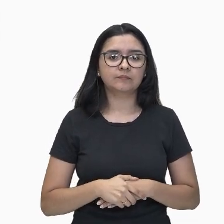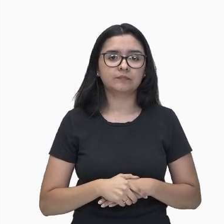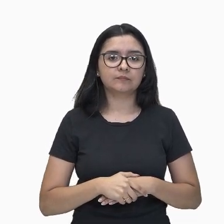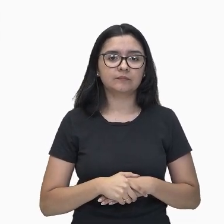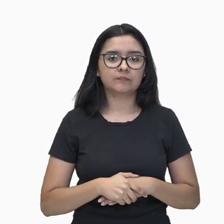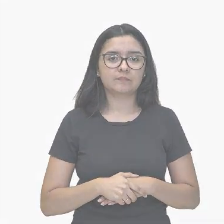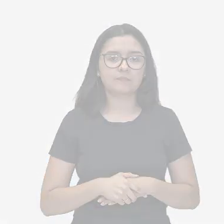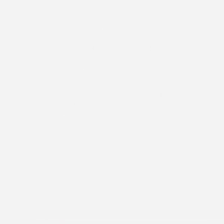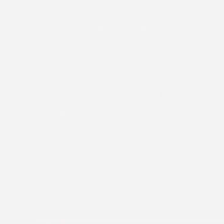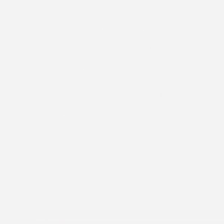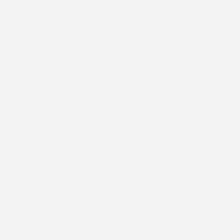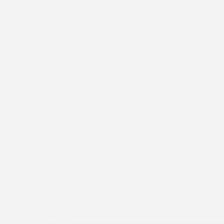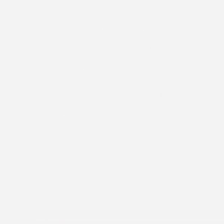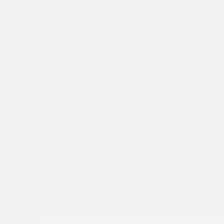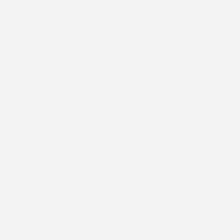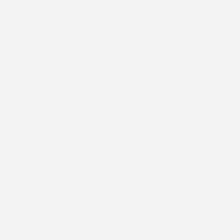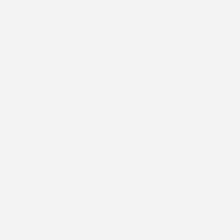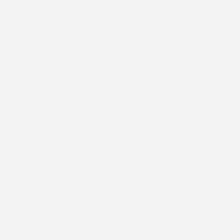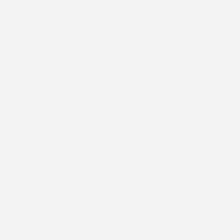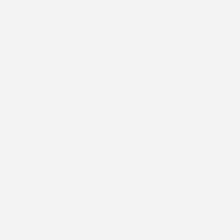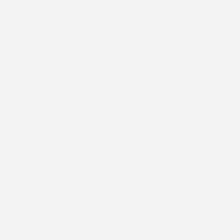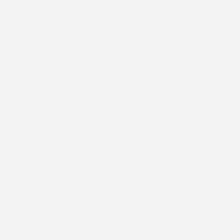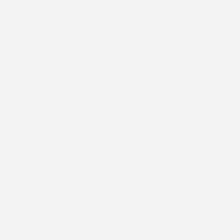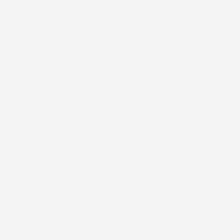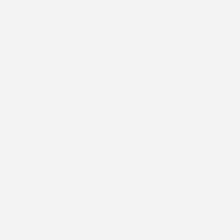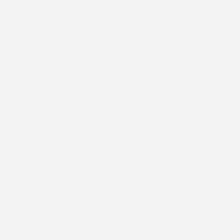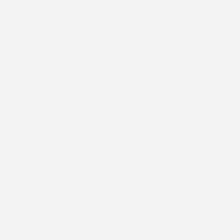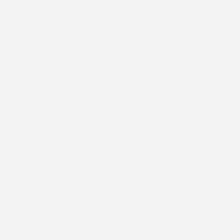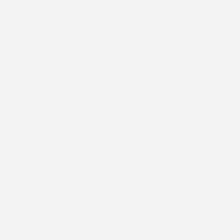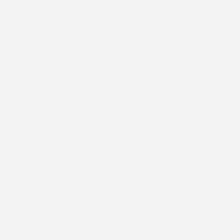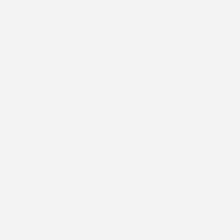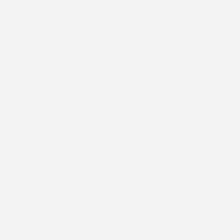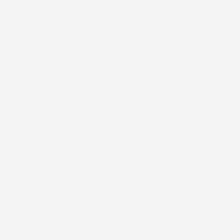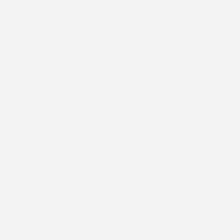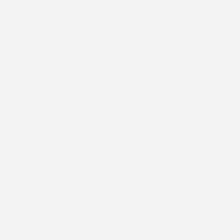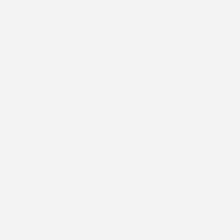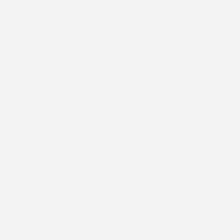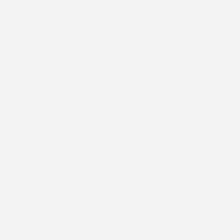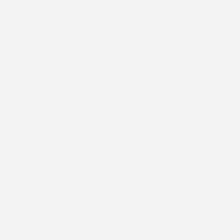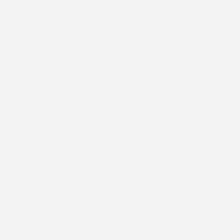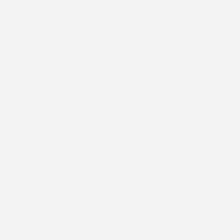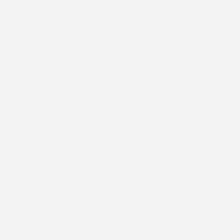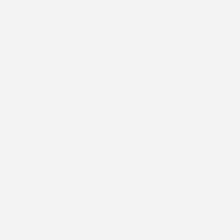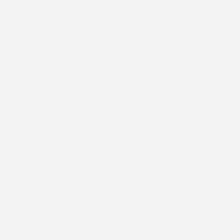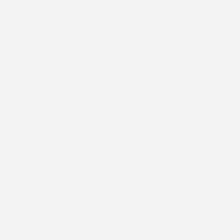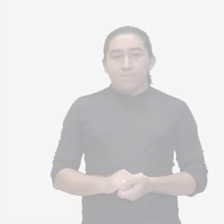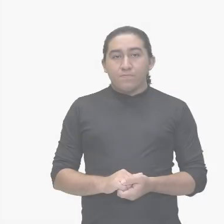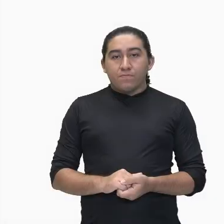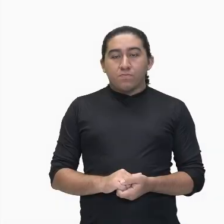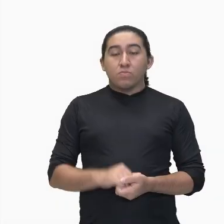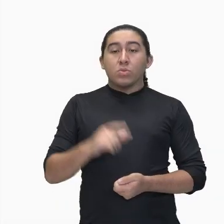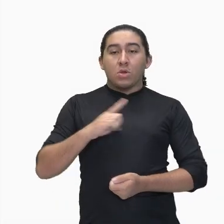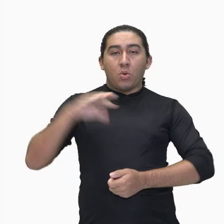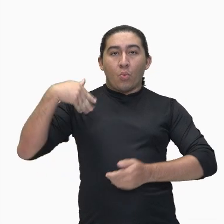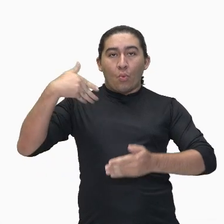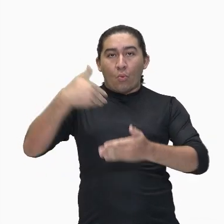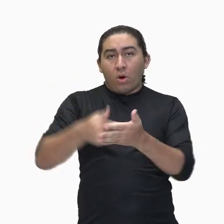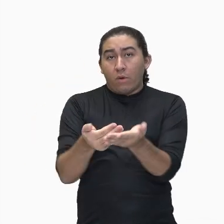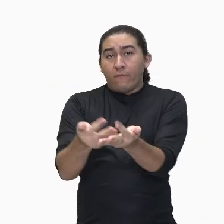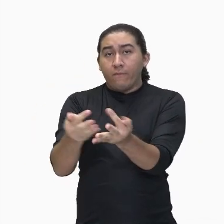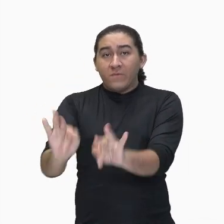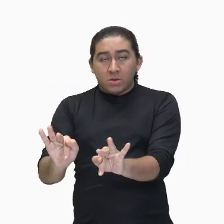fim, que chama na Grécia de telos, né, no grego. Isto é, a realização de um